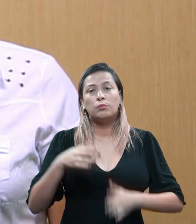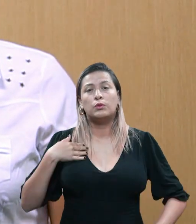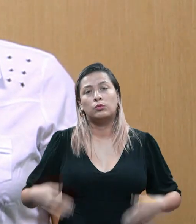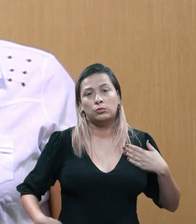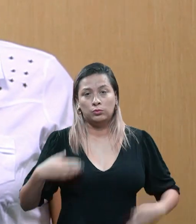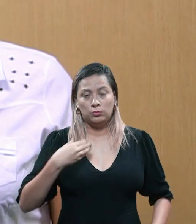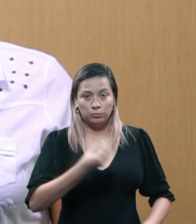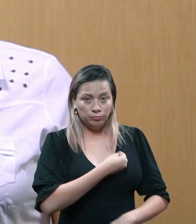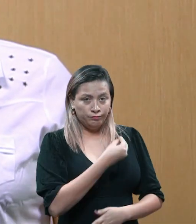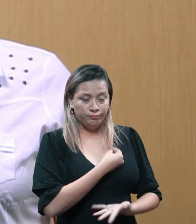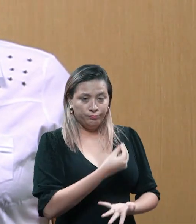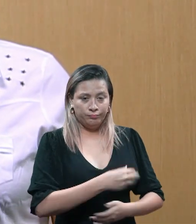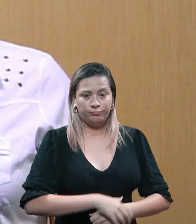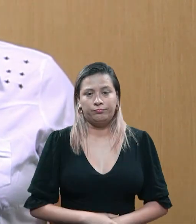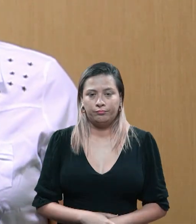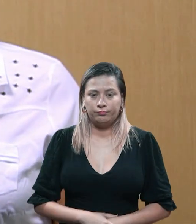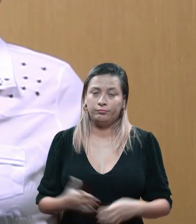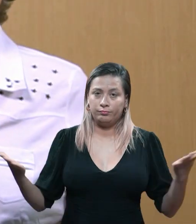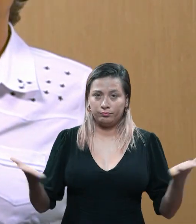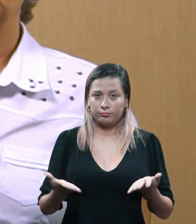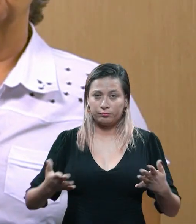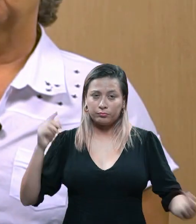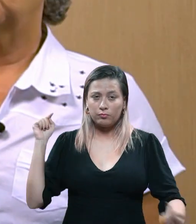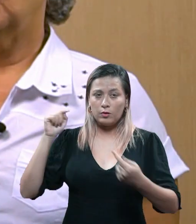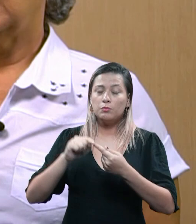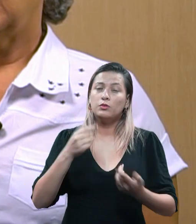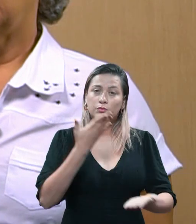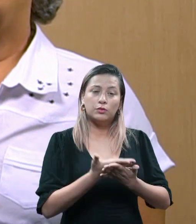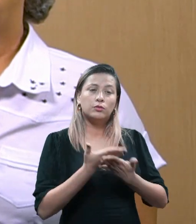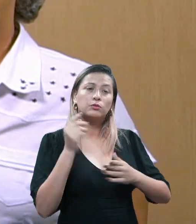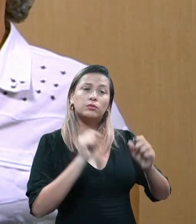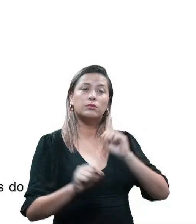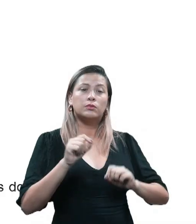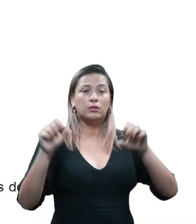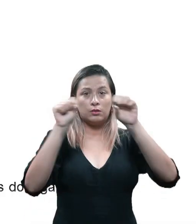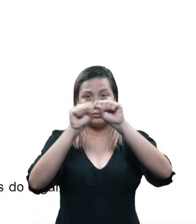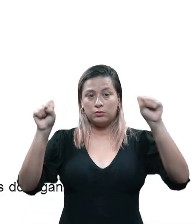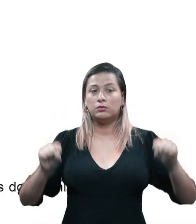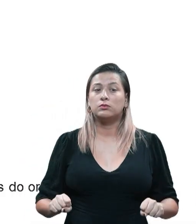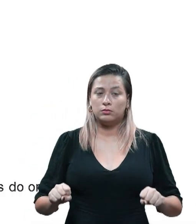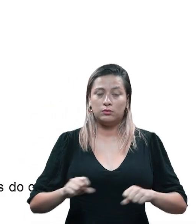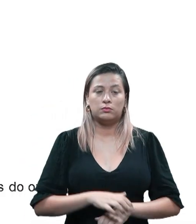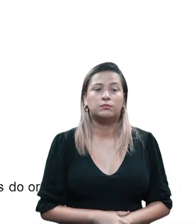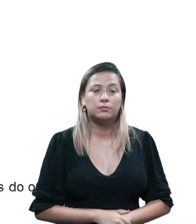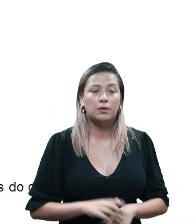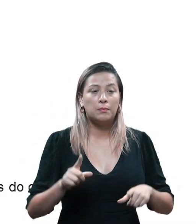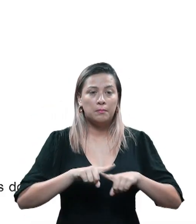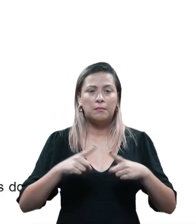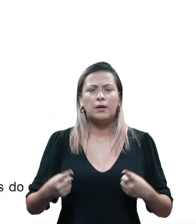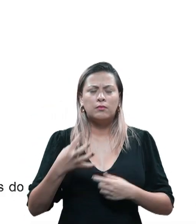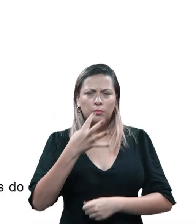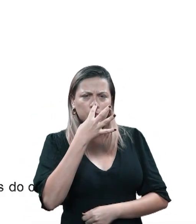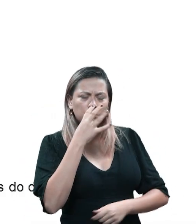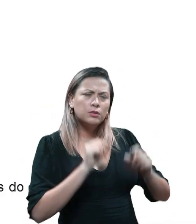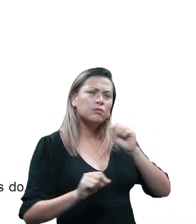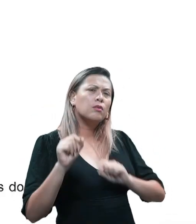da vida do organismo. Hoje, o nosso objetivo de estudo é o sistema tegumentar, mas nós vamos observar que o